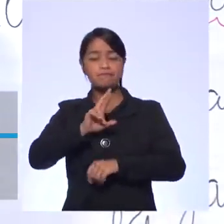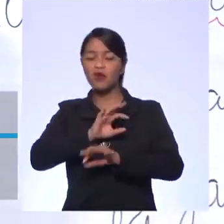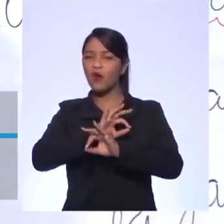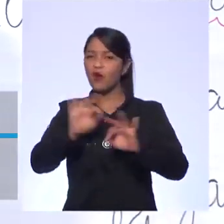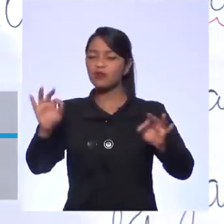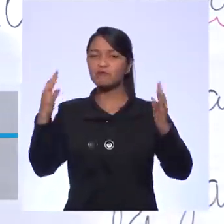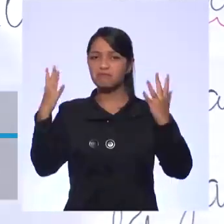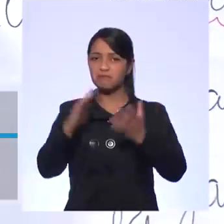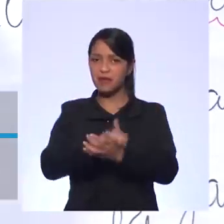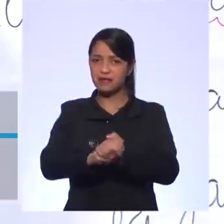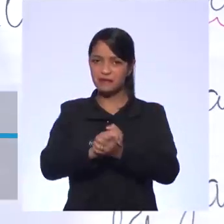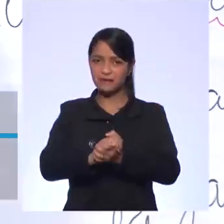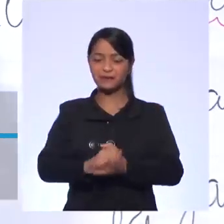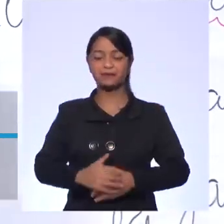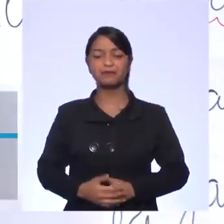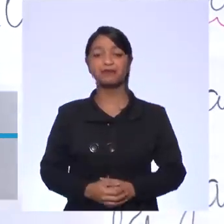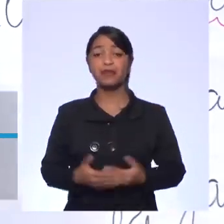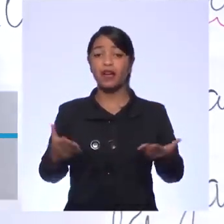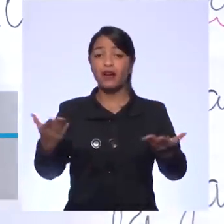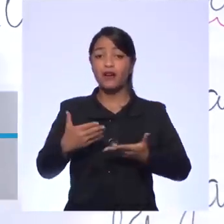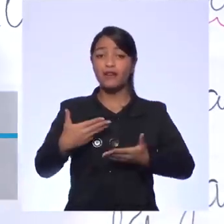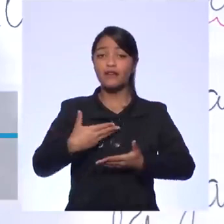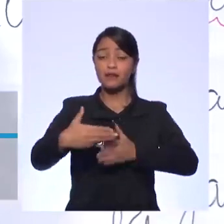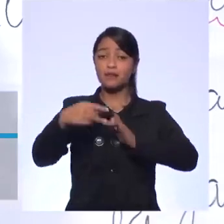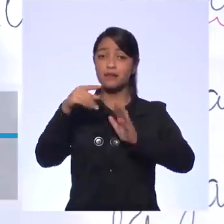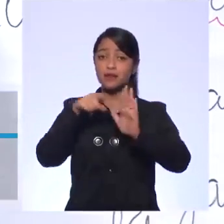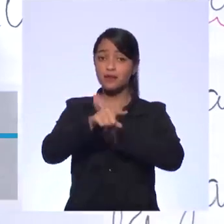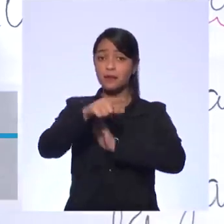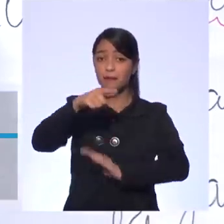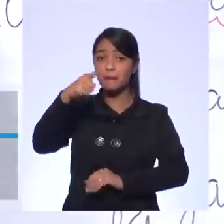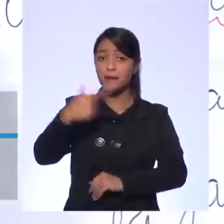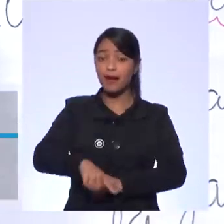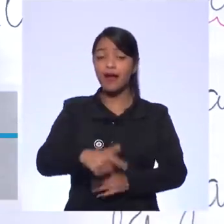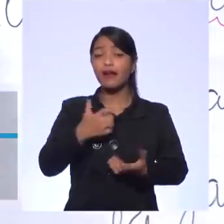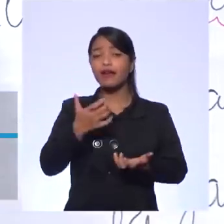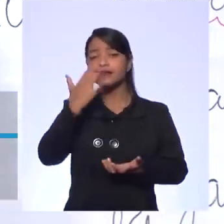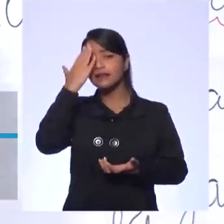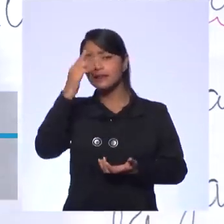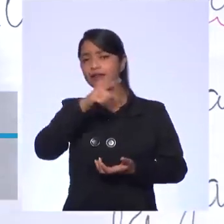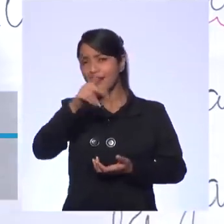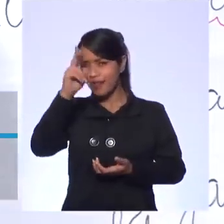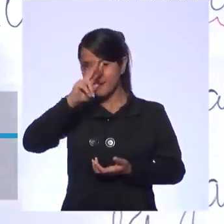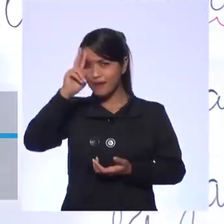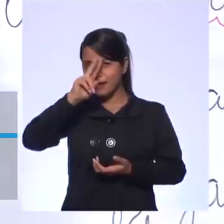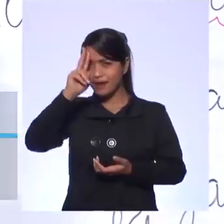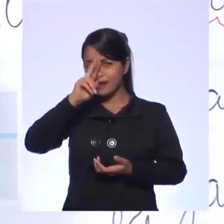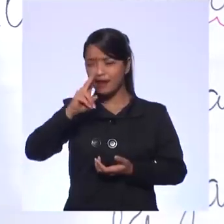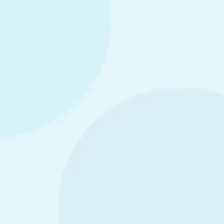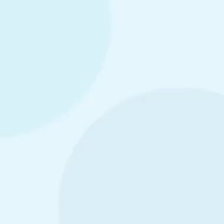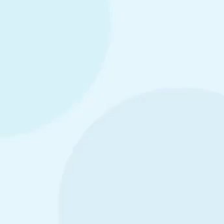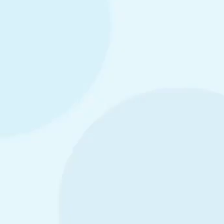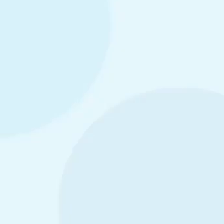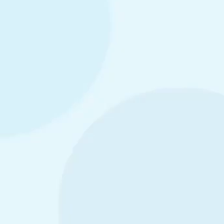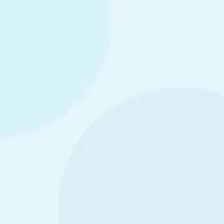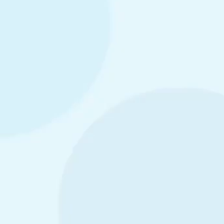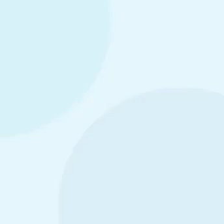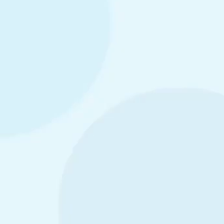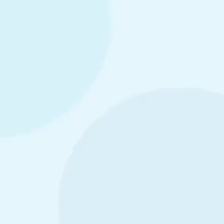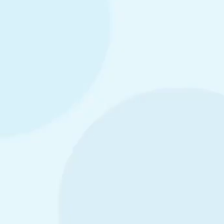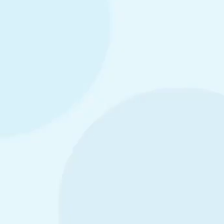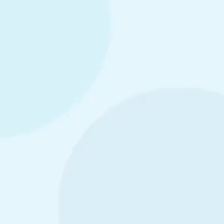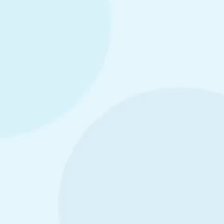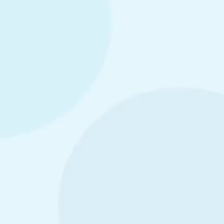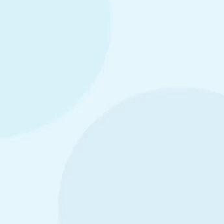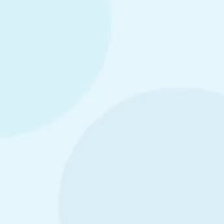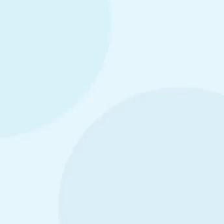respostas. Agora eu vou deixar mais uma pergunta para vocês, para ver se vocês lembram o que é ser um cidadão no Império Romano. Então,